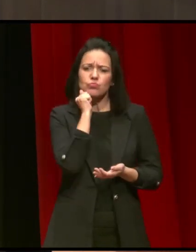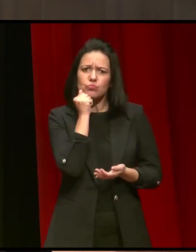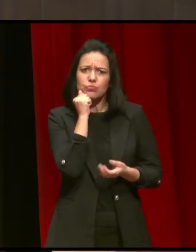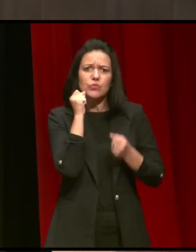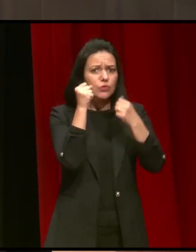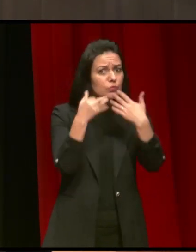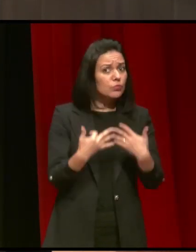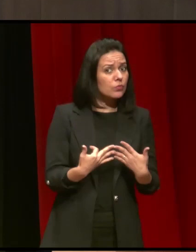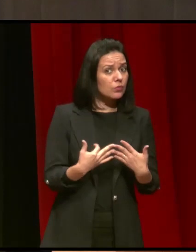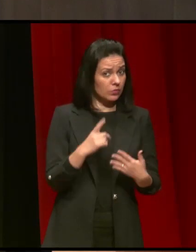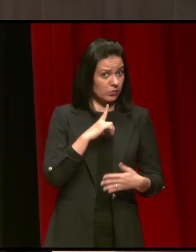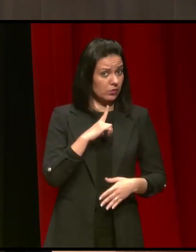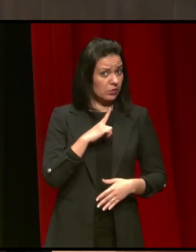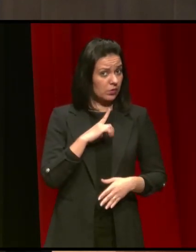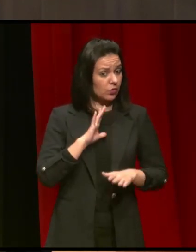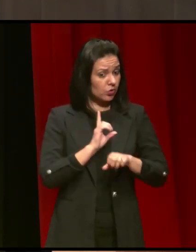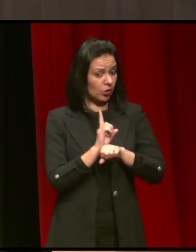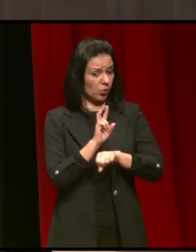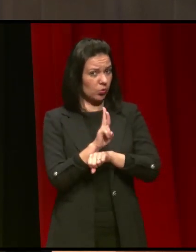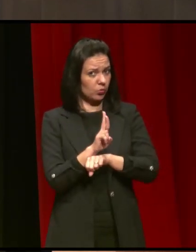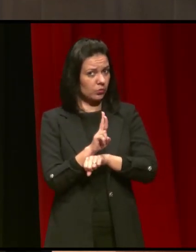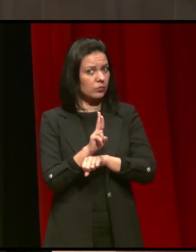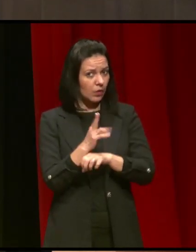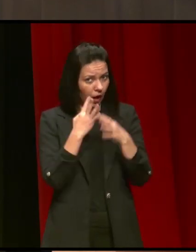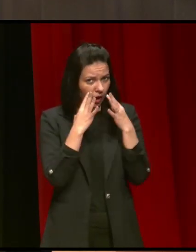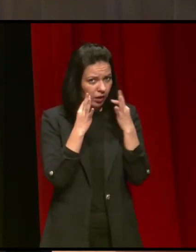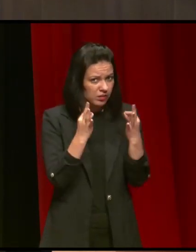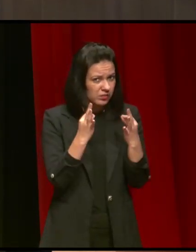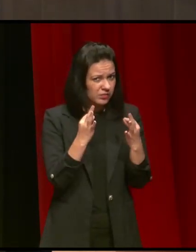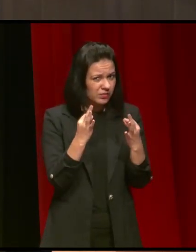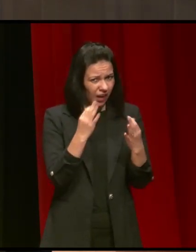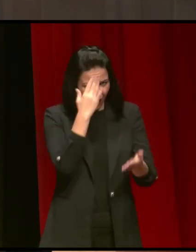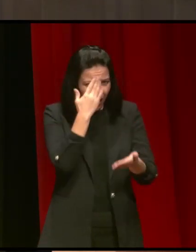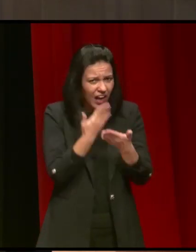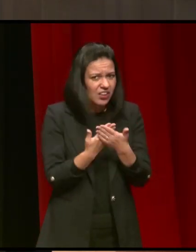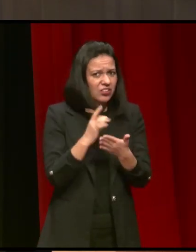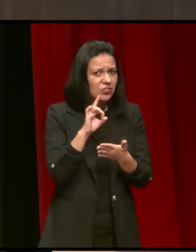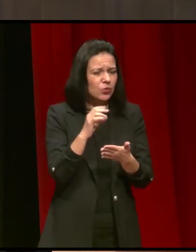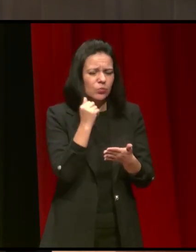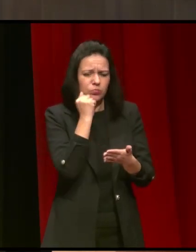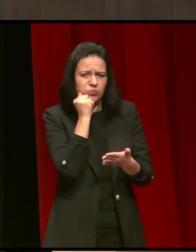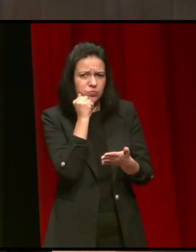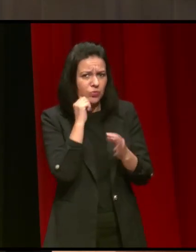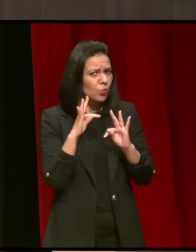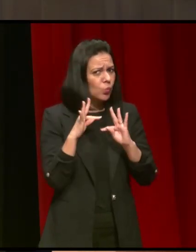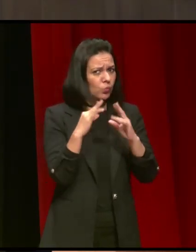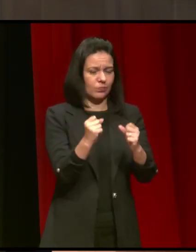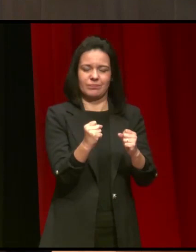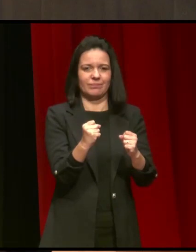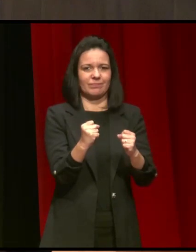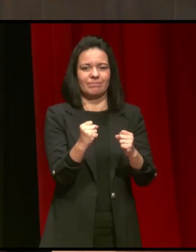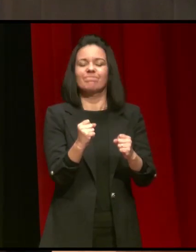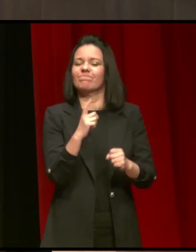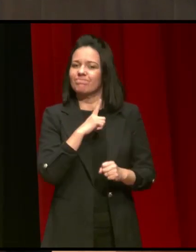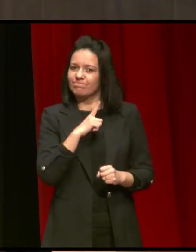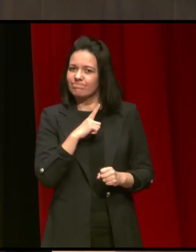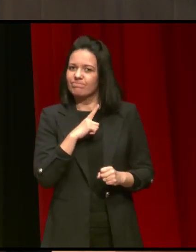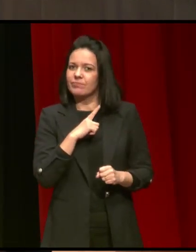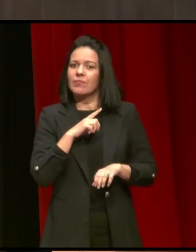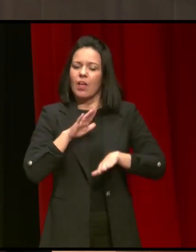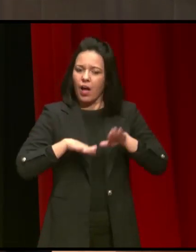assim, ó, cuidado para não reduzir tudo só à ciência, porque há momentos que há sim intervenções do